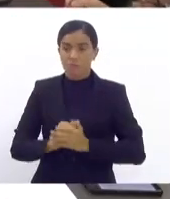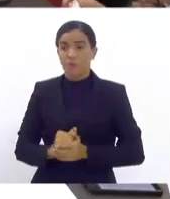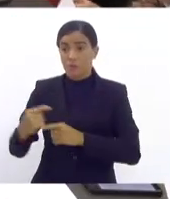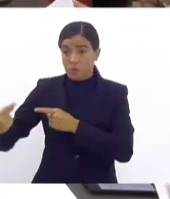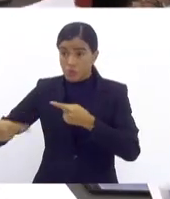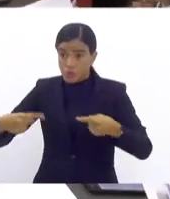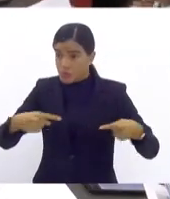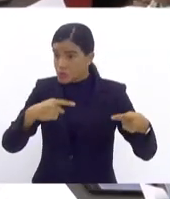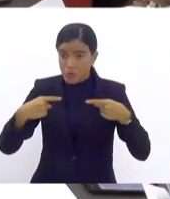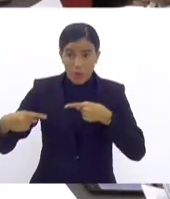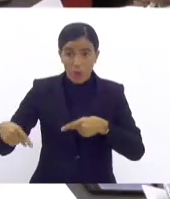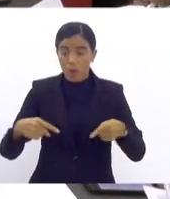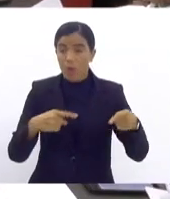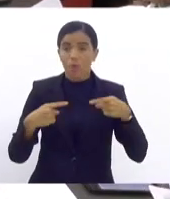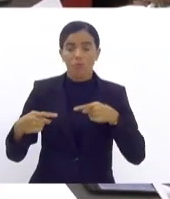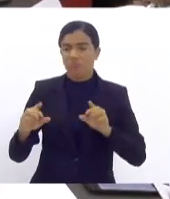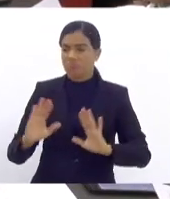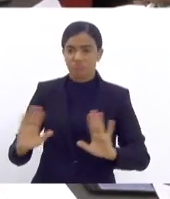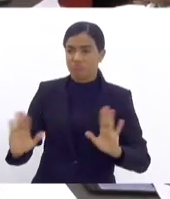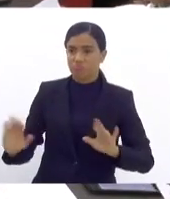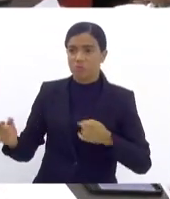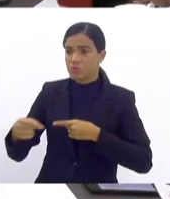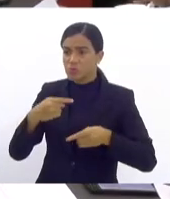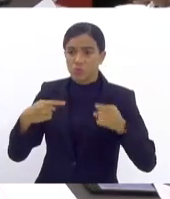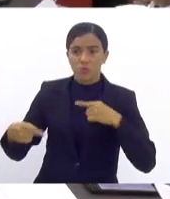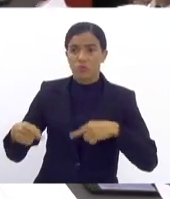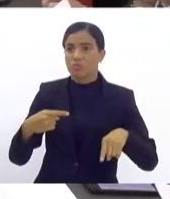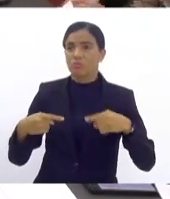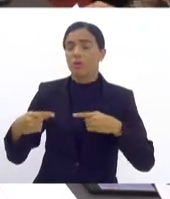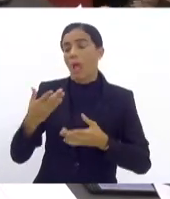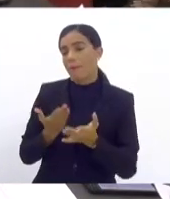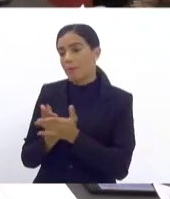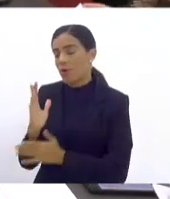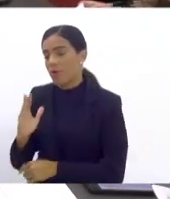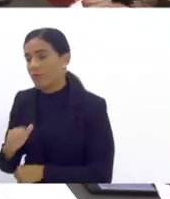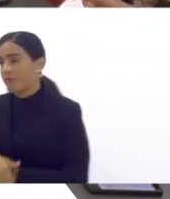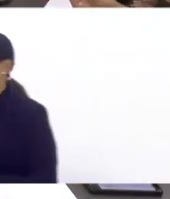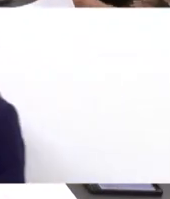discussão, não havendo quem queira discutir, em votação, se os que a própria resolução estão aprovados.